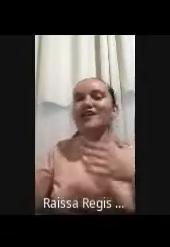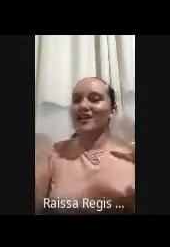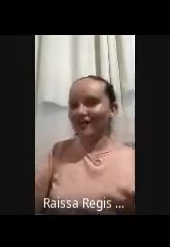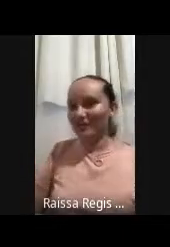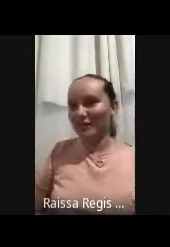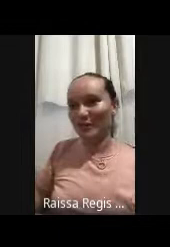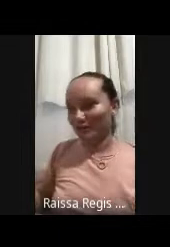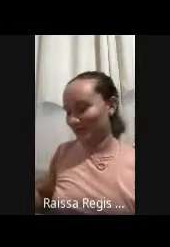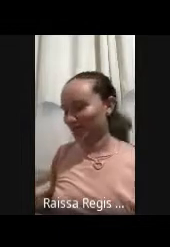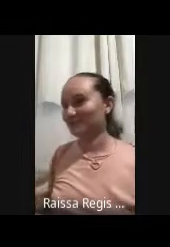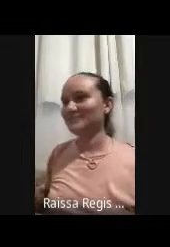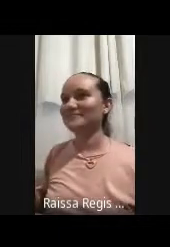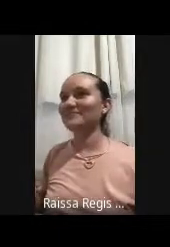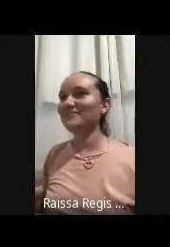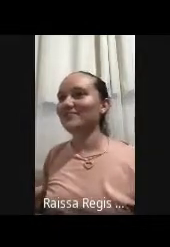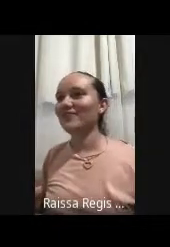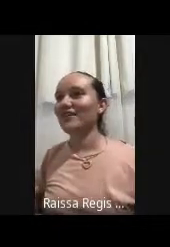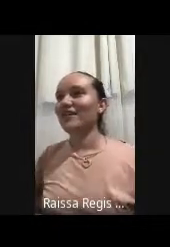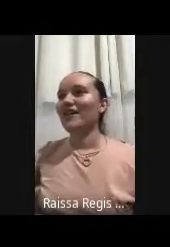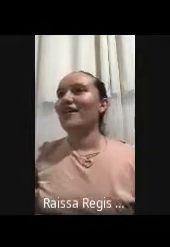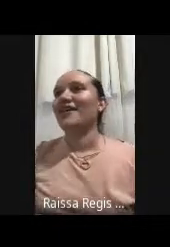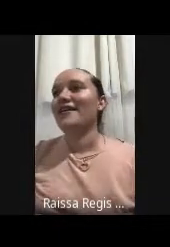arroz e estudar depois.